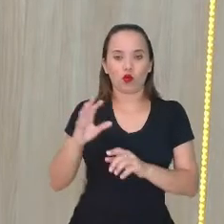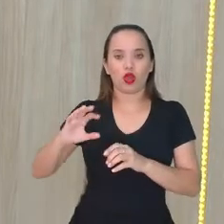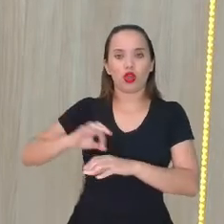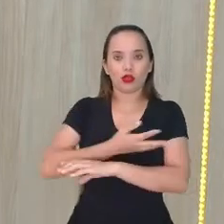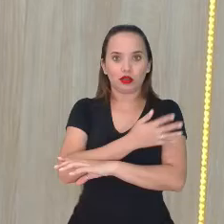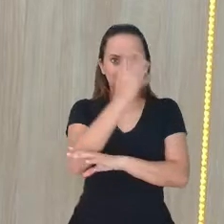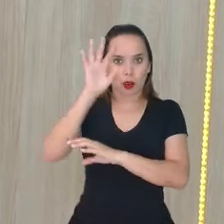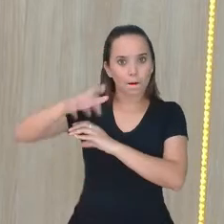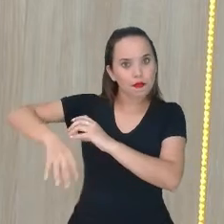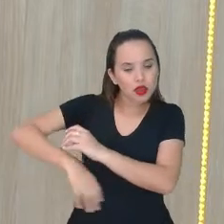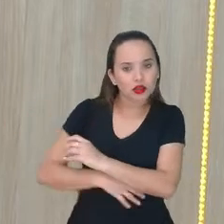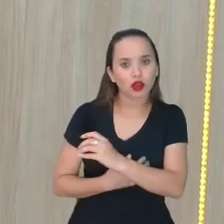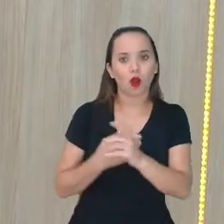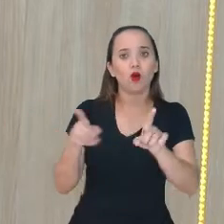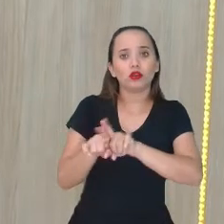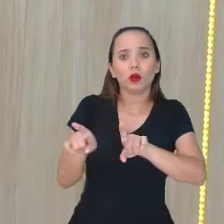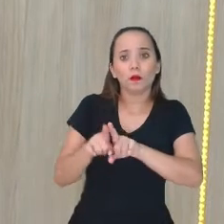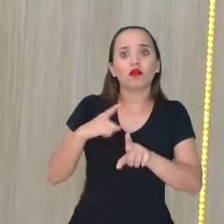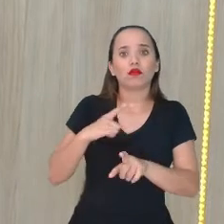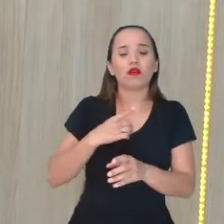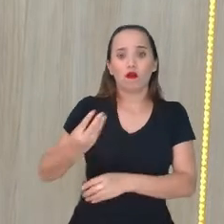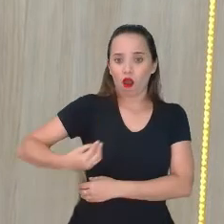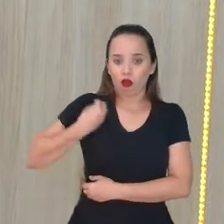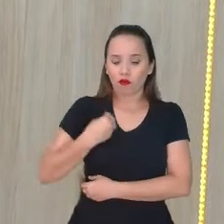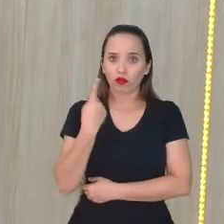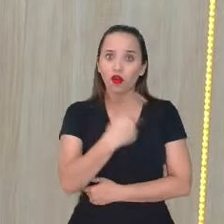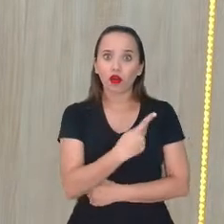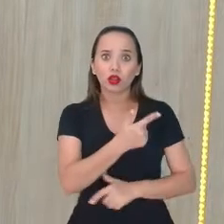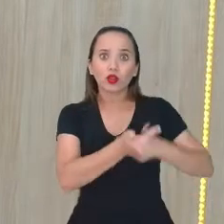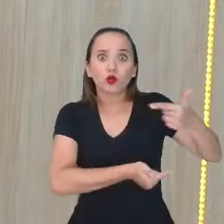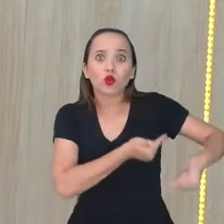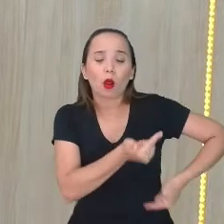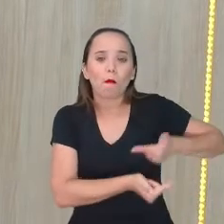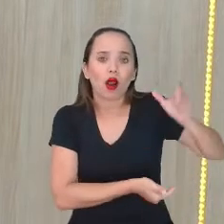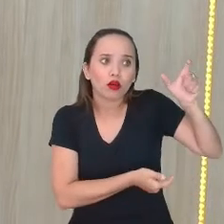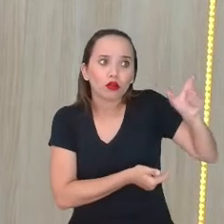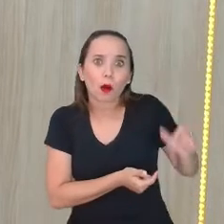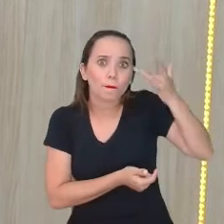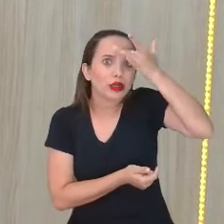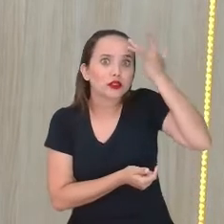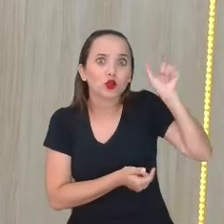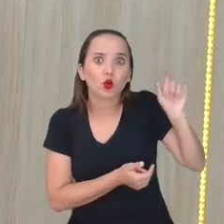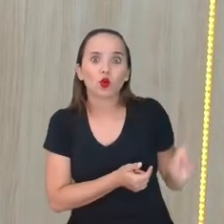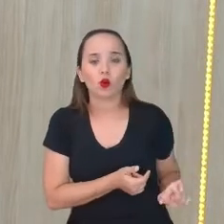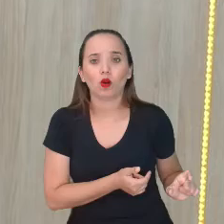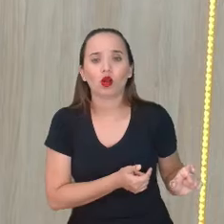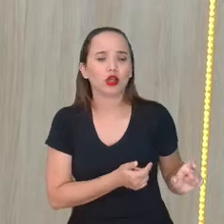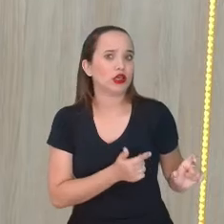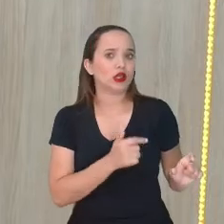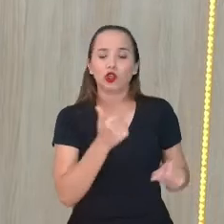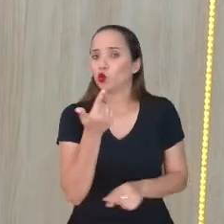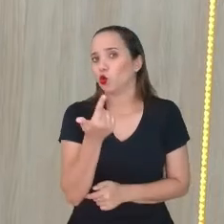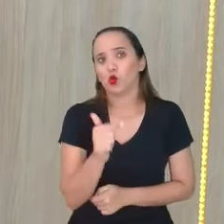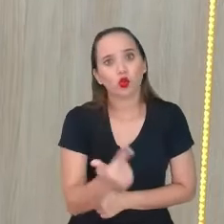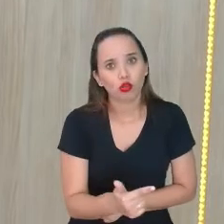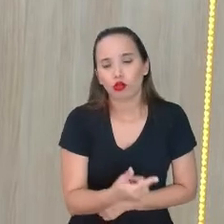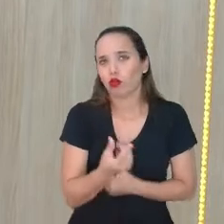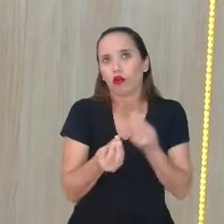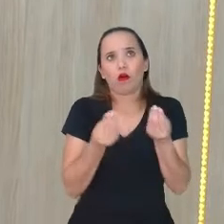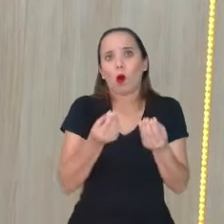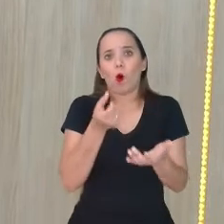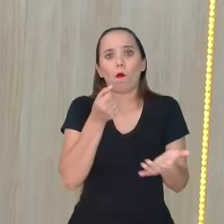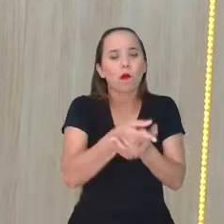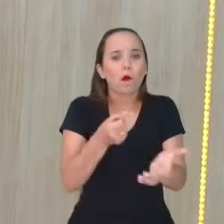impactou também a vida daquele pequeno agricultor que não tinha condições, né, de comprar esses maquinários,